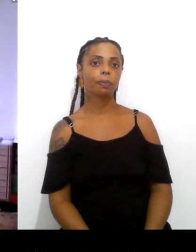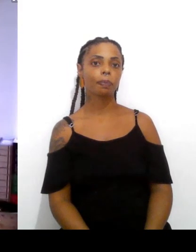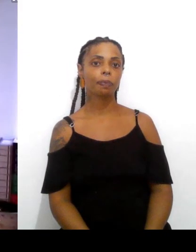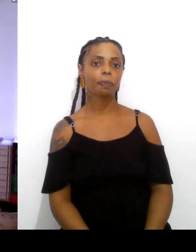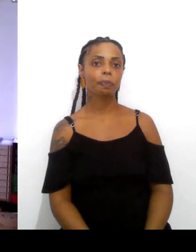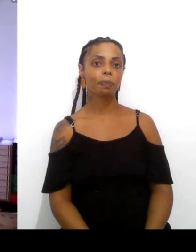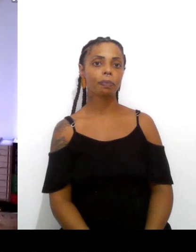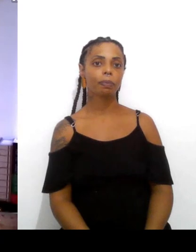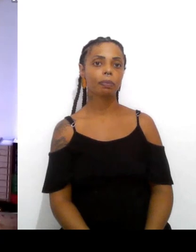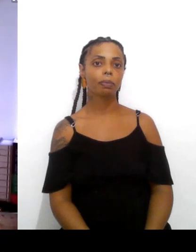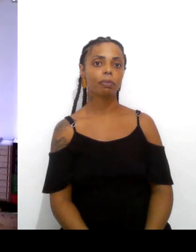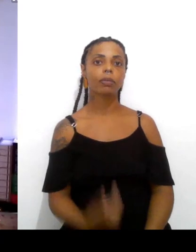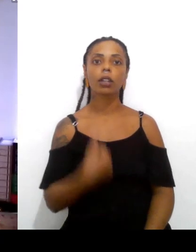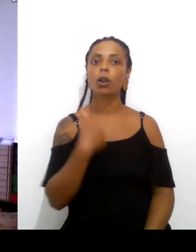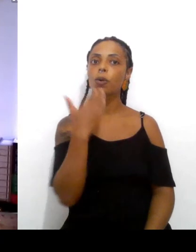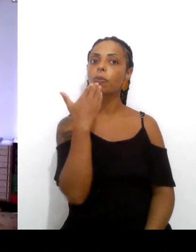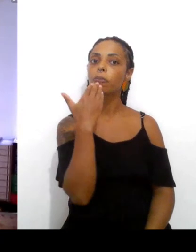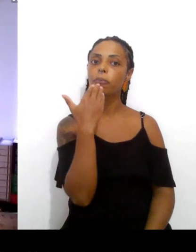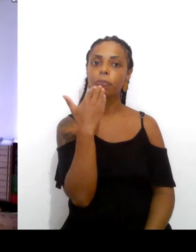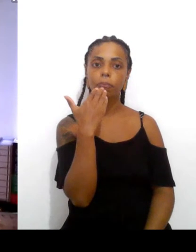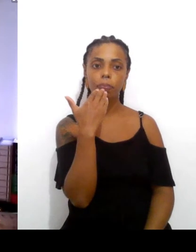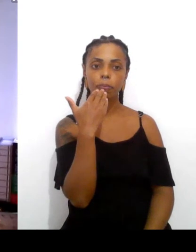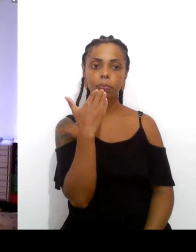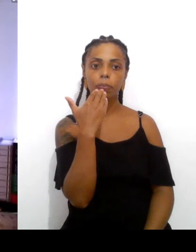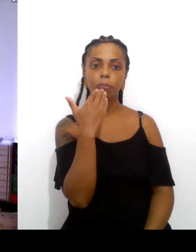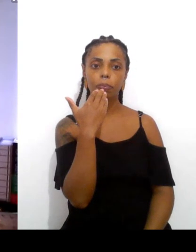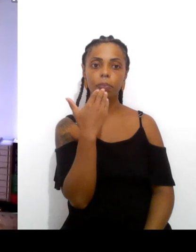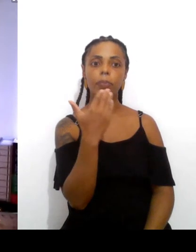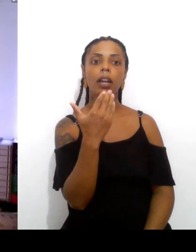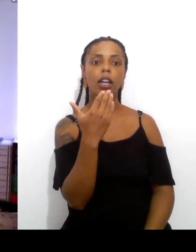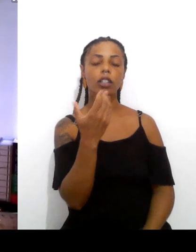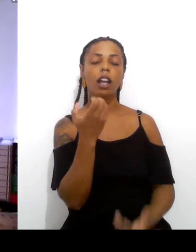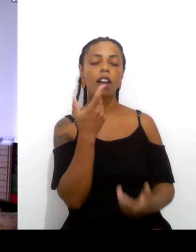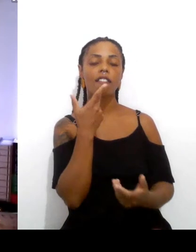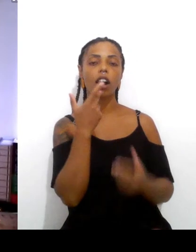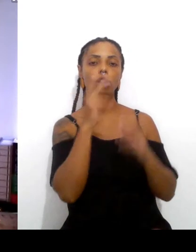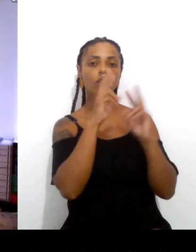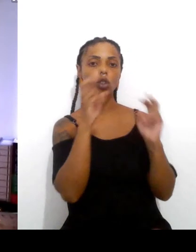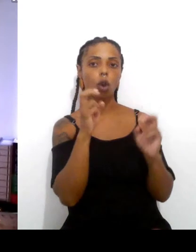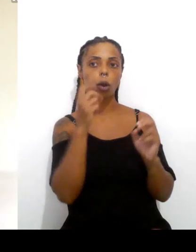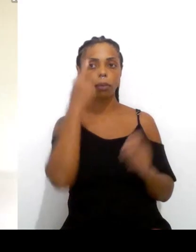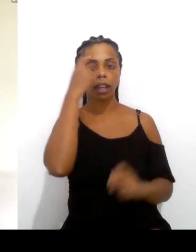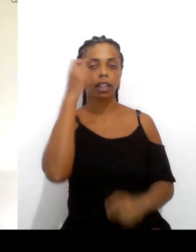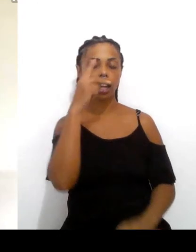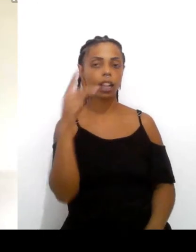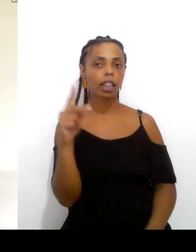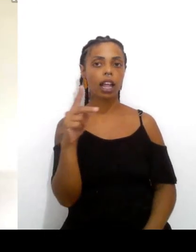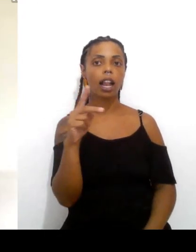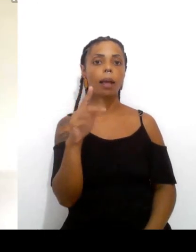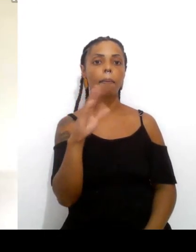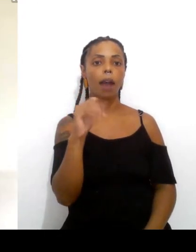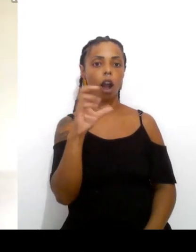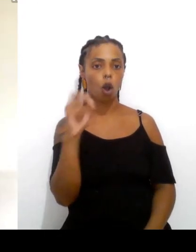penso aqui em trabalhar a ideia de Francis Bacon o Canibal